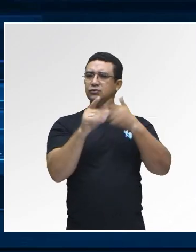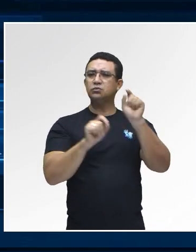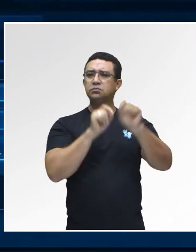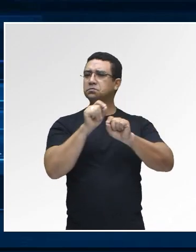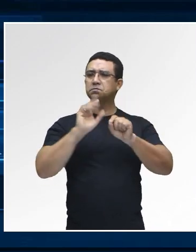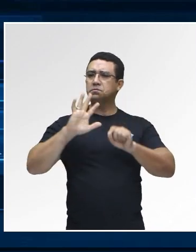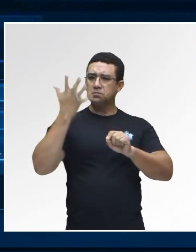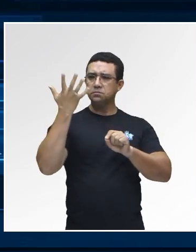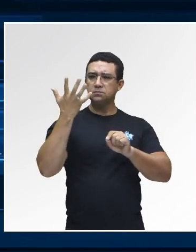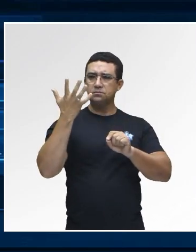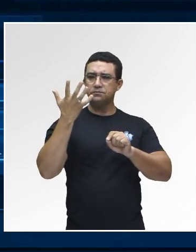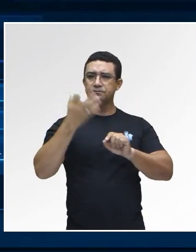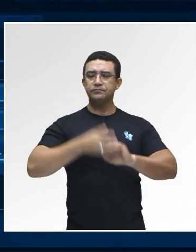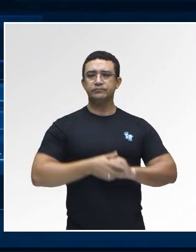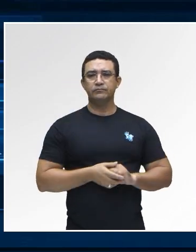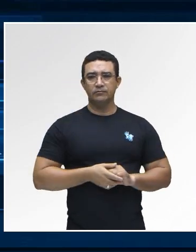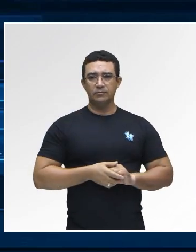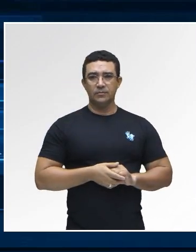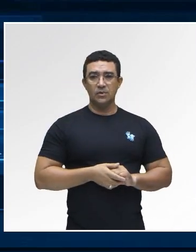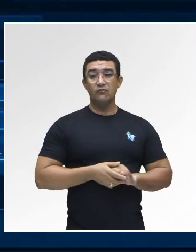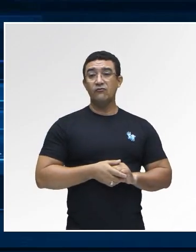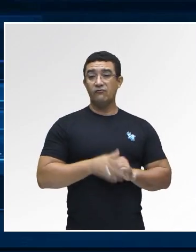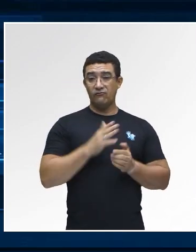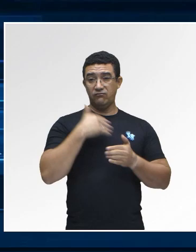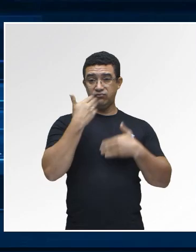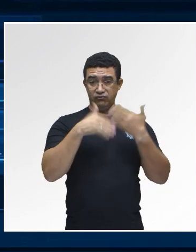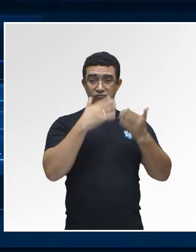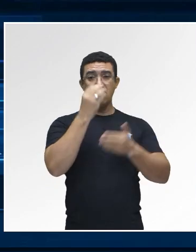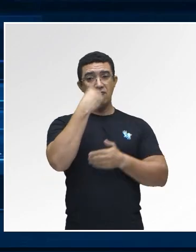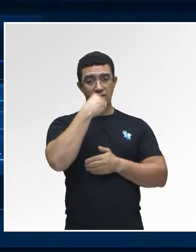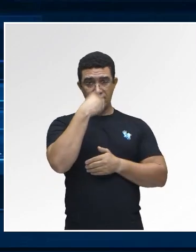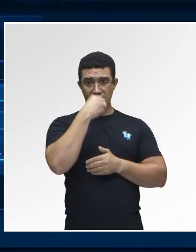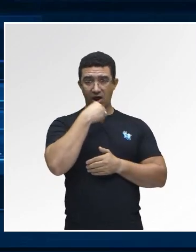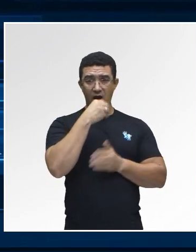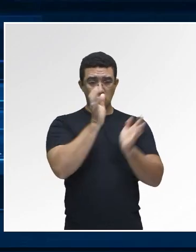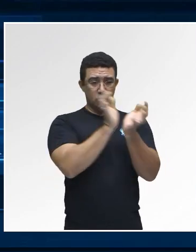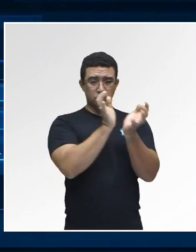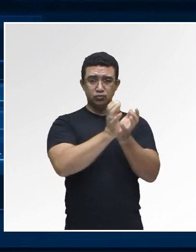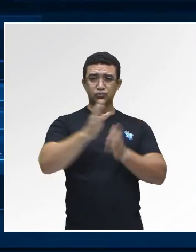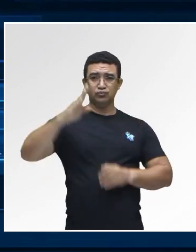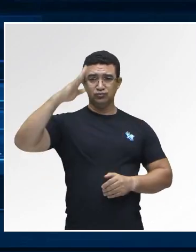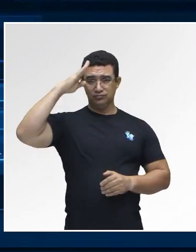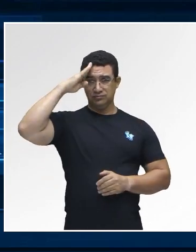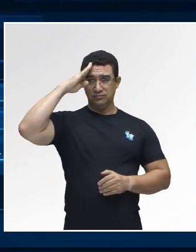agora? Então os imperadores nem sempre correspondiam